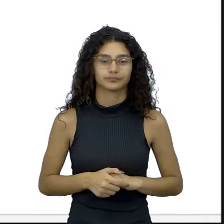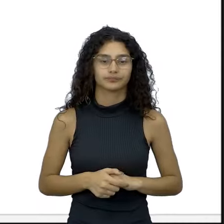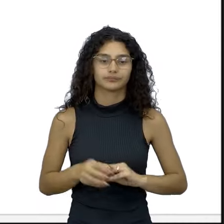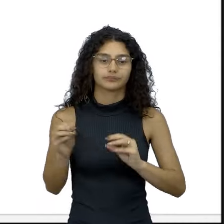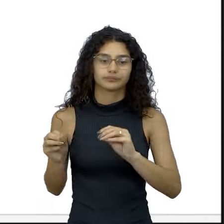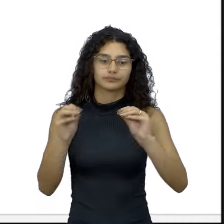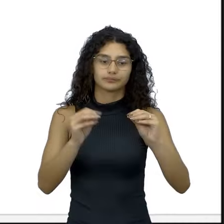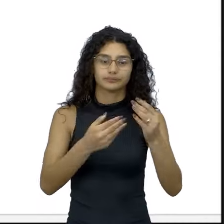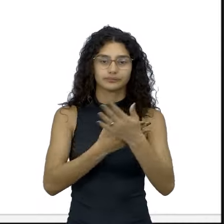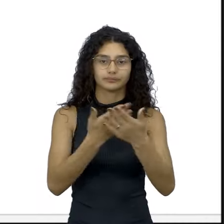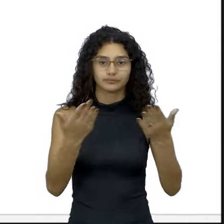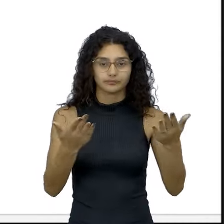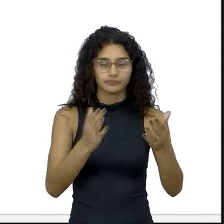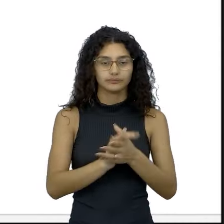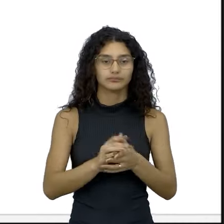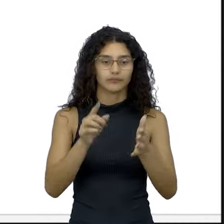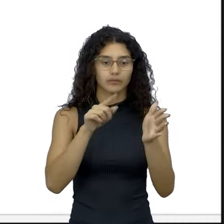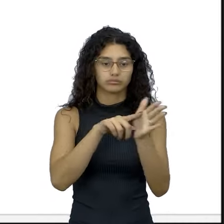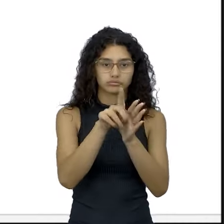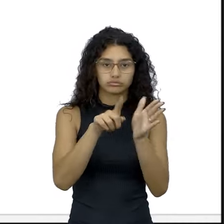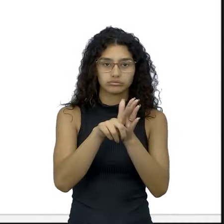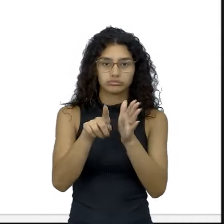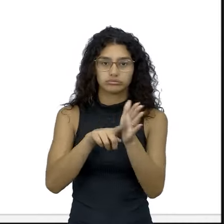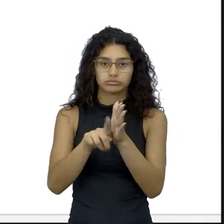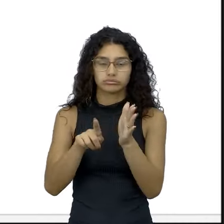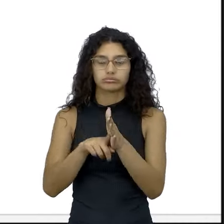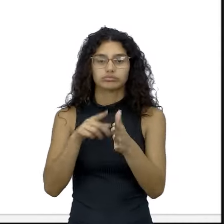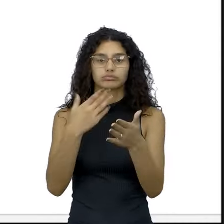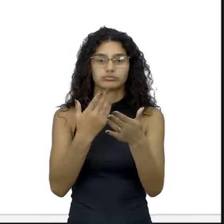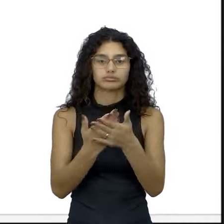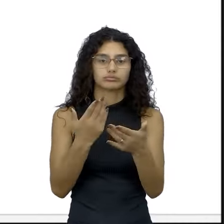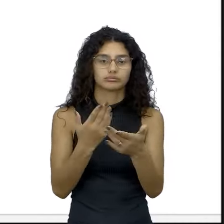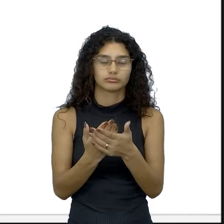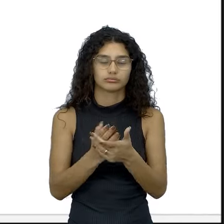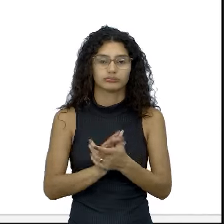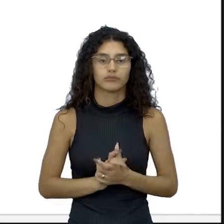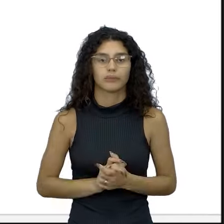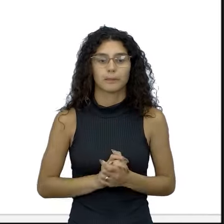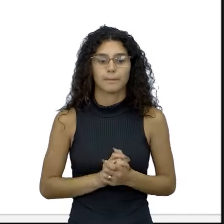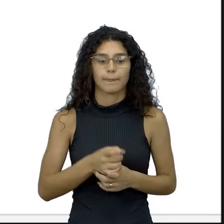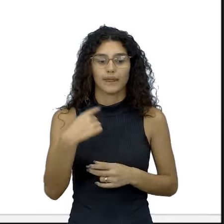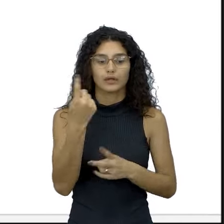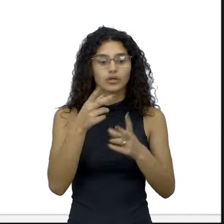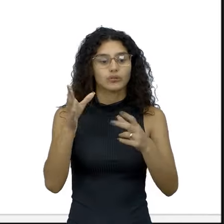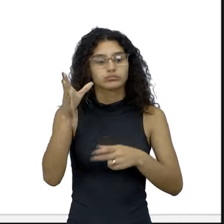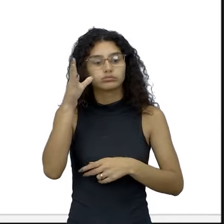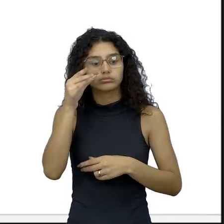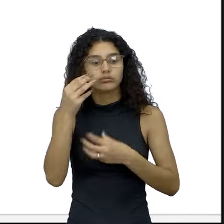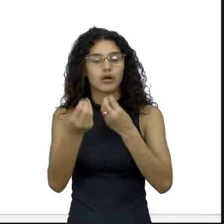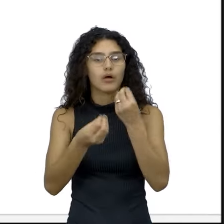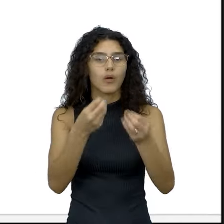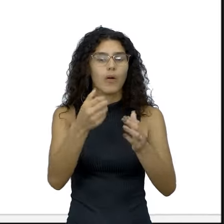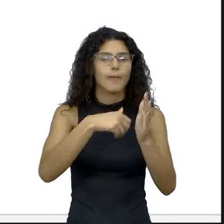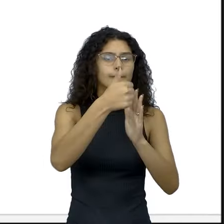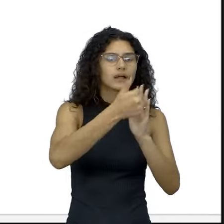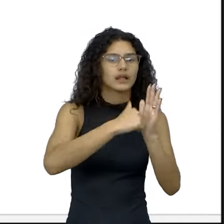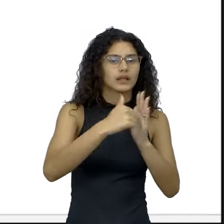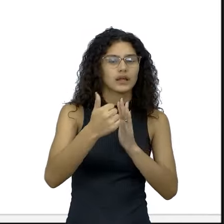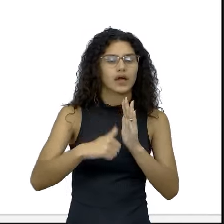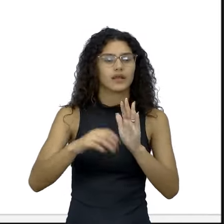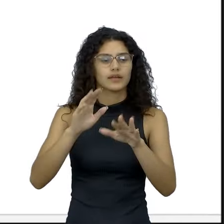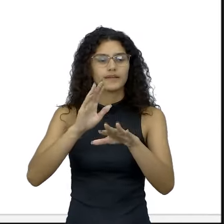trazer para vocês agora algumas questões, né, que estão em jogo nessa aula, para a gente observar como essa análise vai